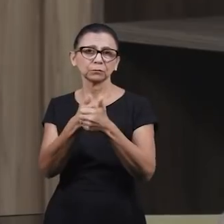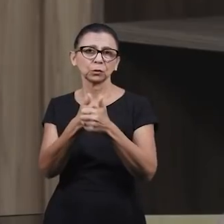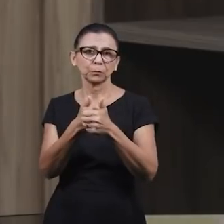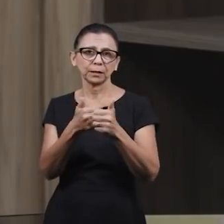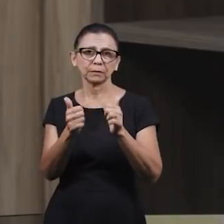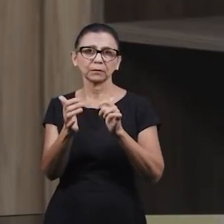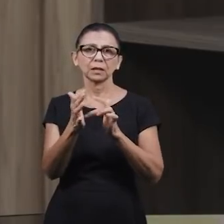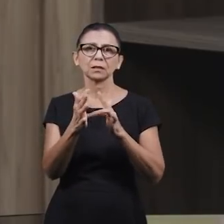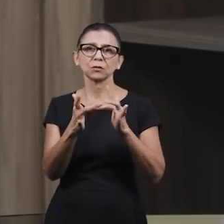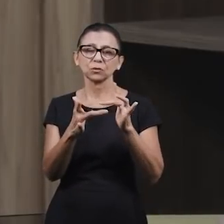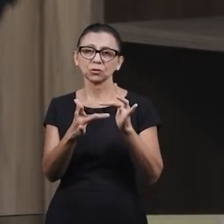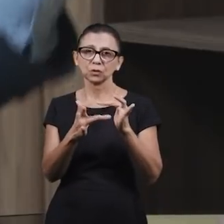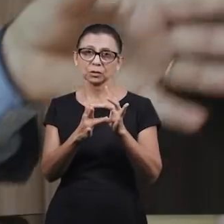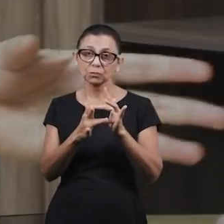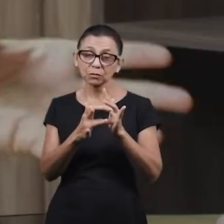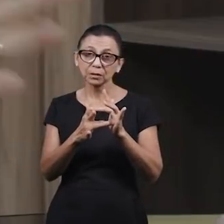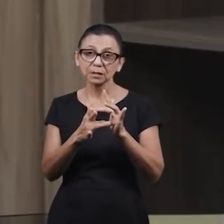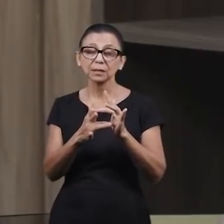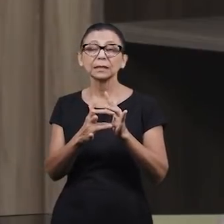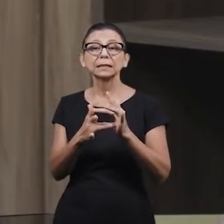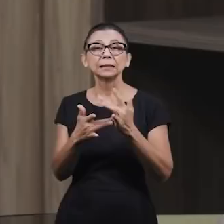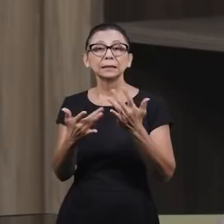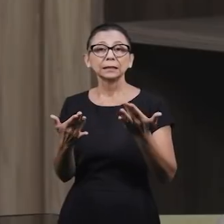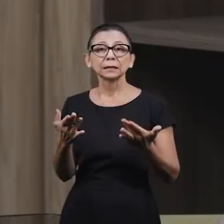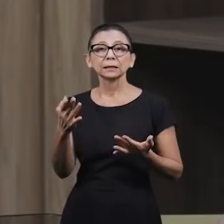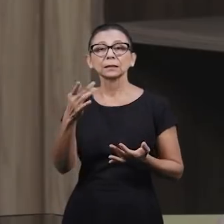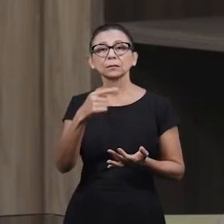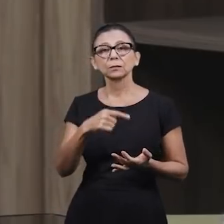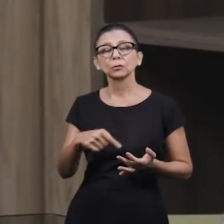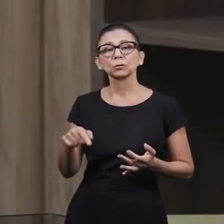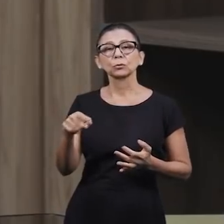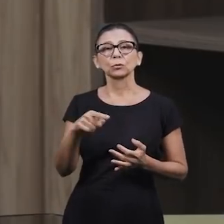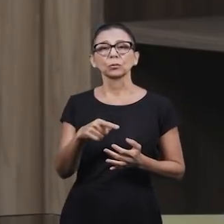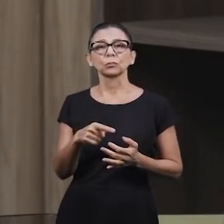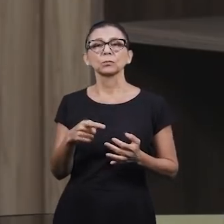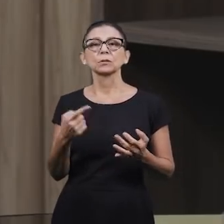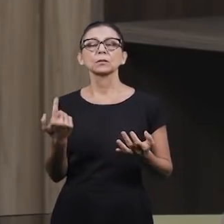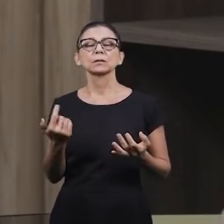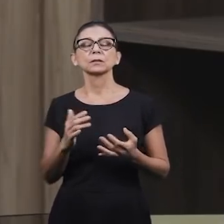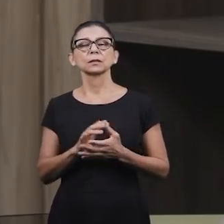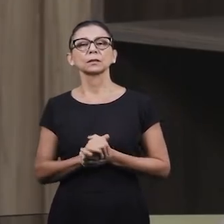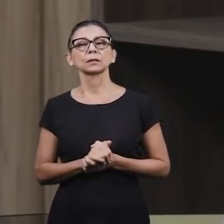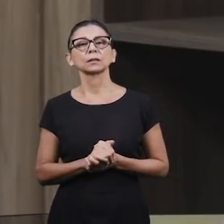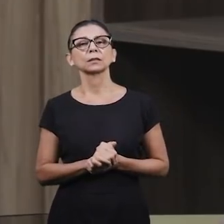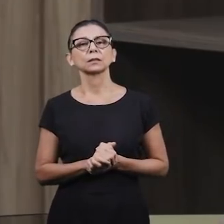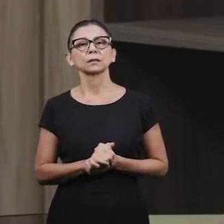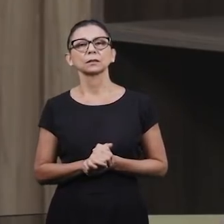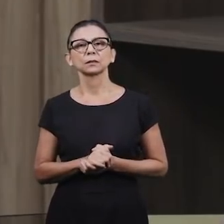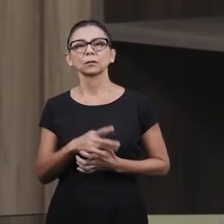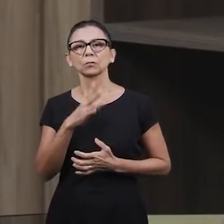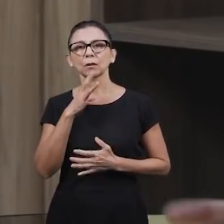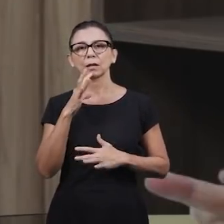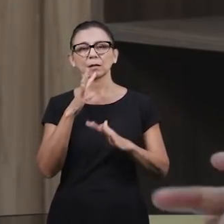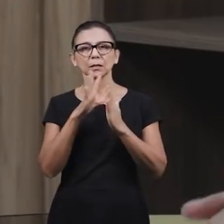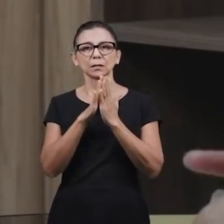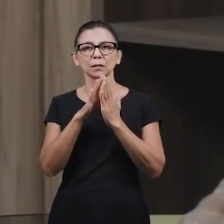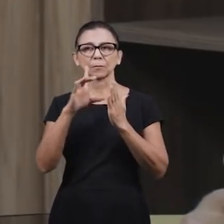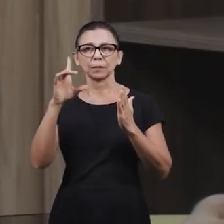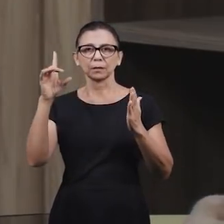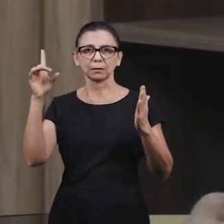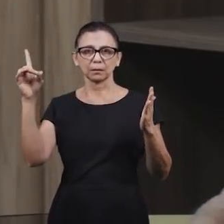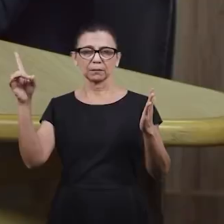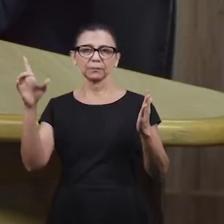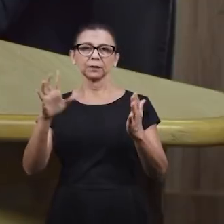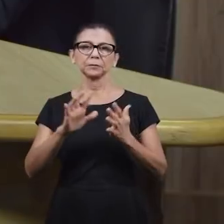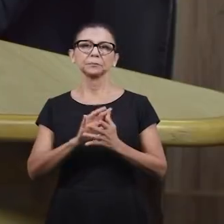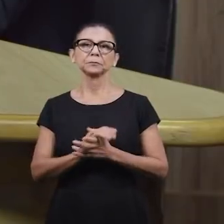essa divisão de todo mundo, quer dizer, todos aqueles que podem ter acesso à palavra, e aqui eu faço uma associação com a palavra de Jesus,